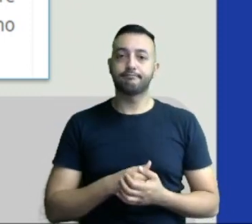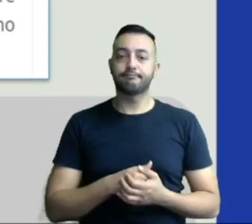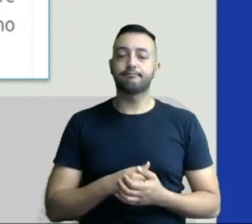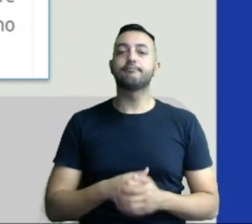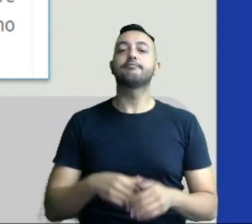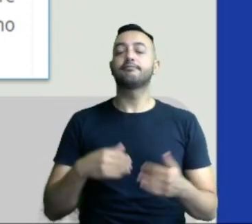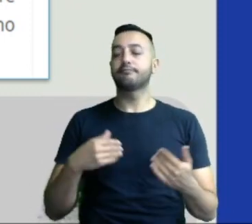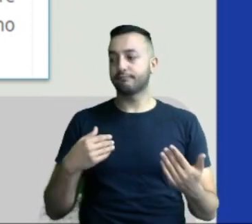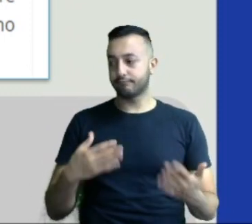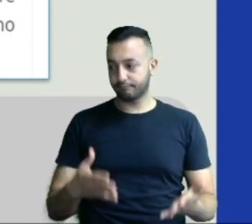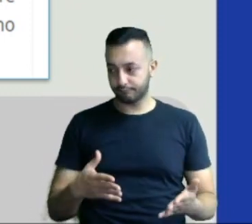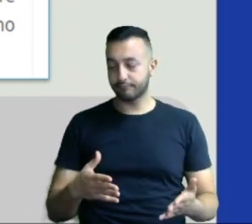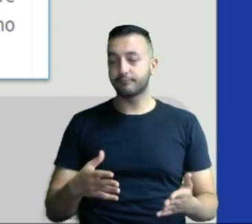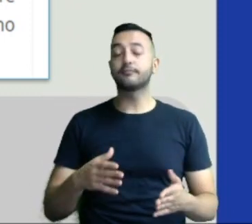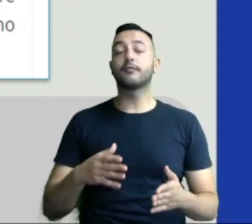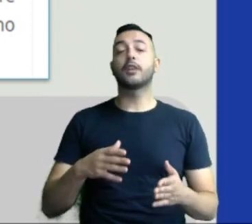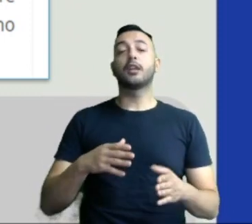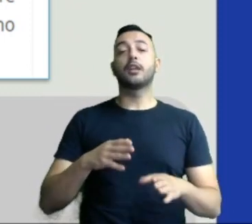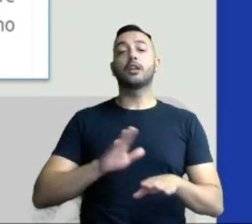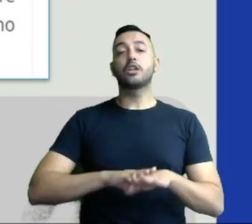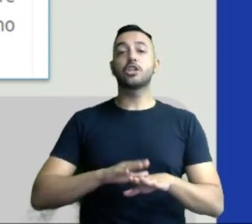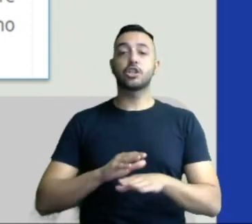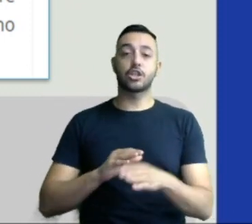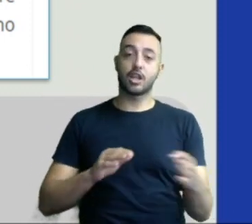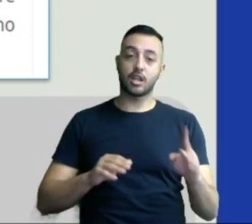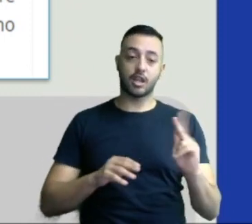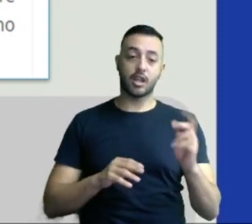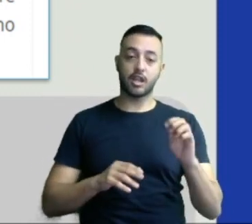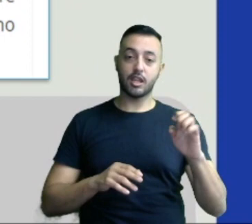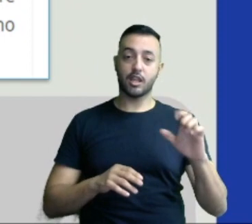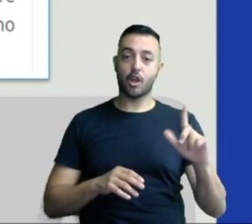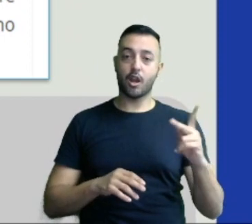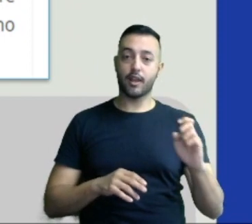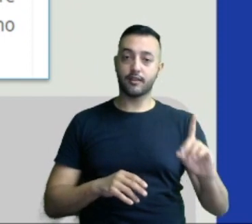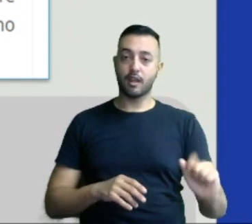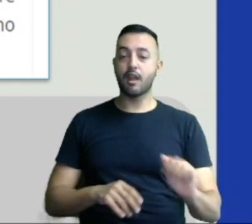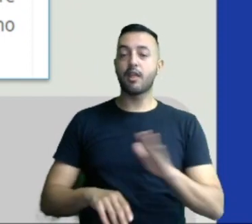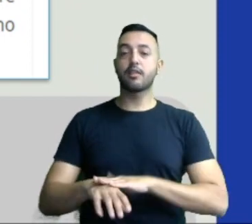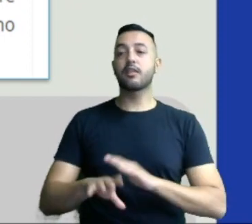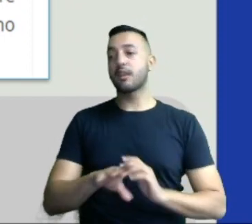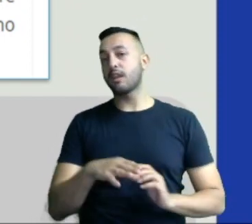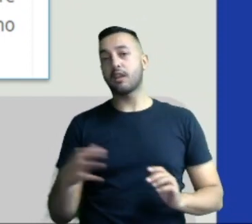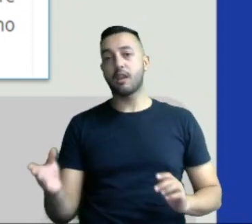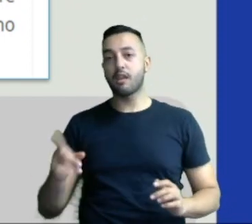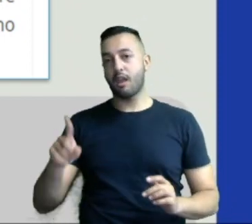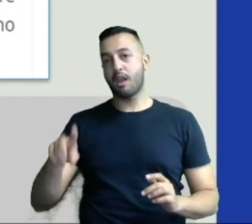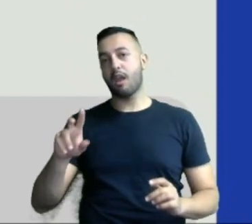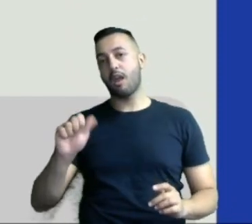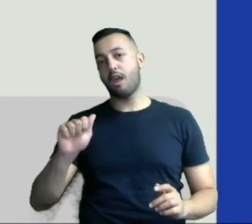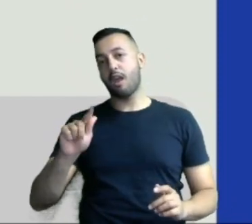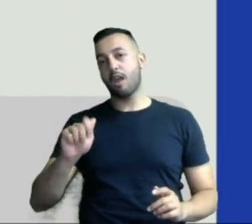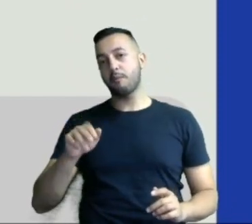o da esquerda é Henrique de Holanda e o da direita é Agamenon Magalhães.